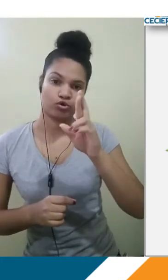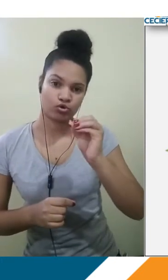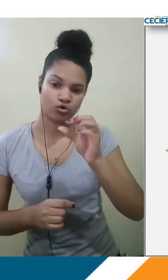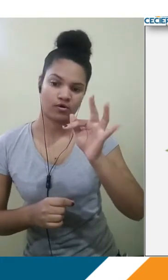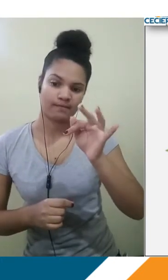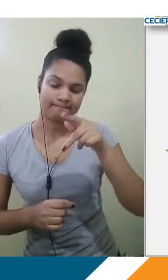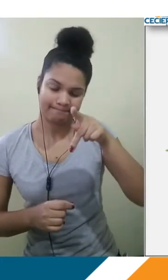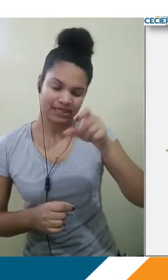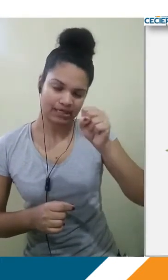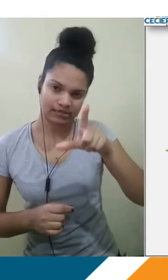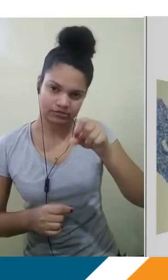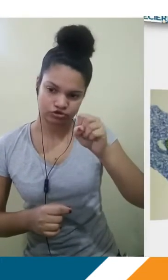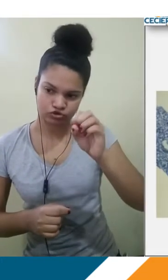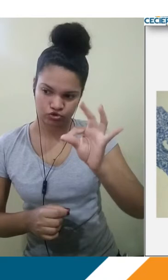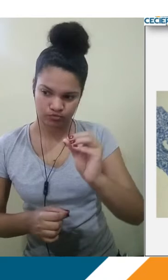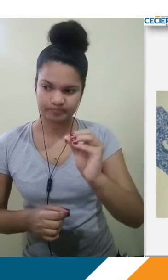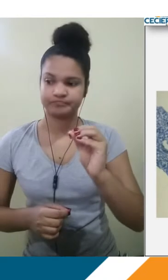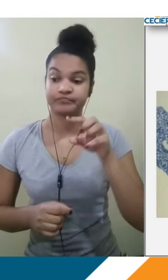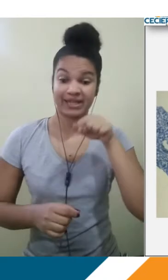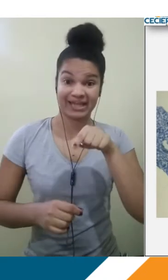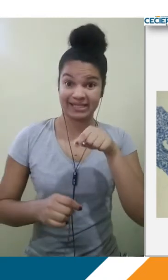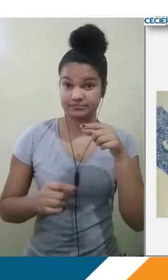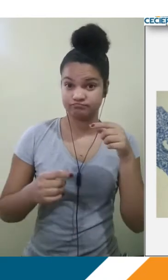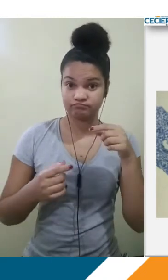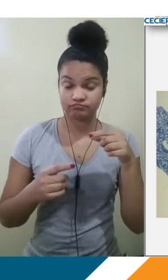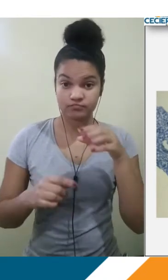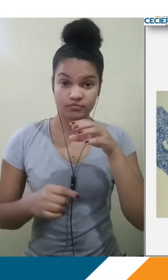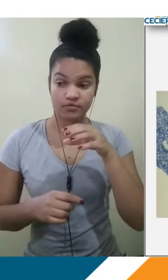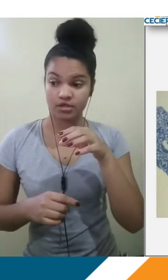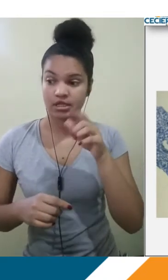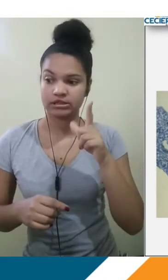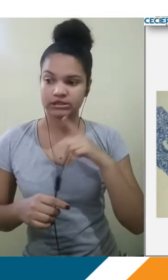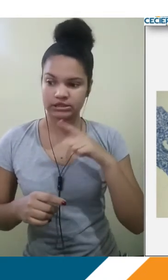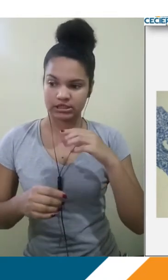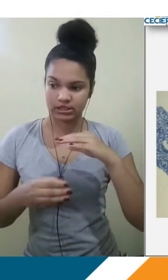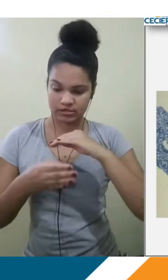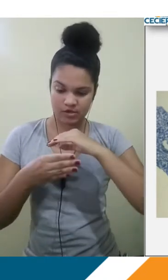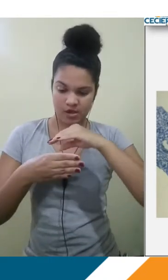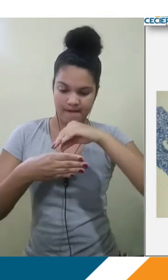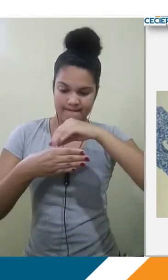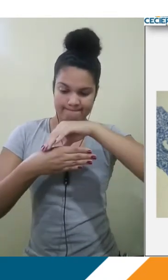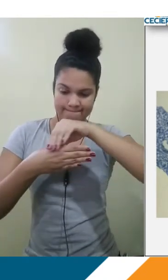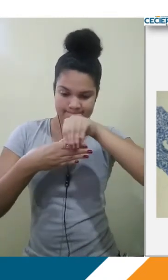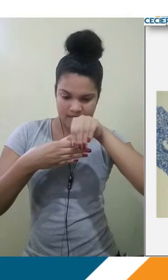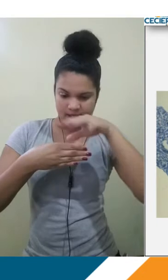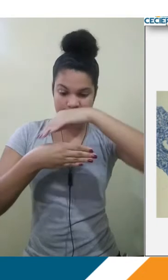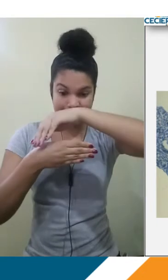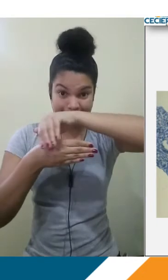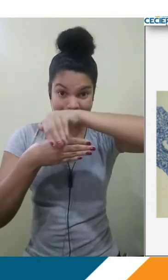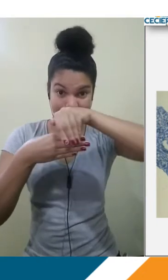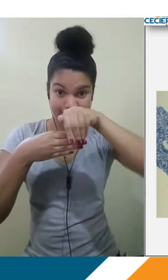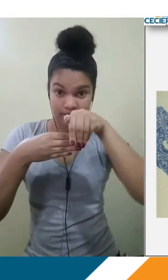cloroplastos. O cloroplasto é formado basicamente por uma membrana dupla, uma matriz gelatinosa chamada